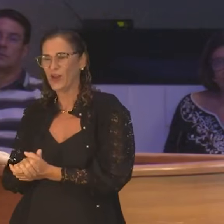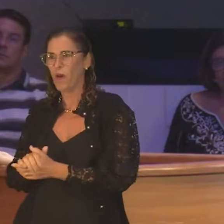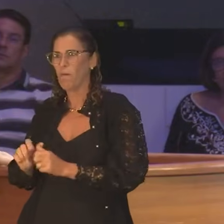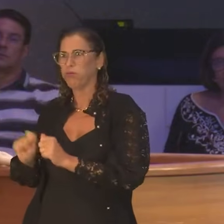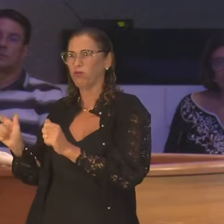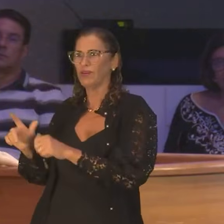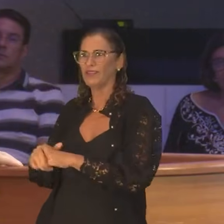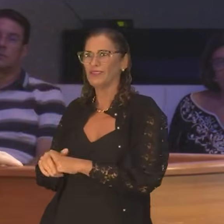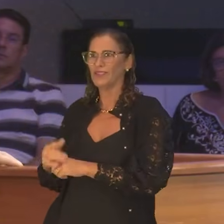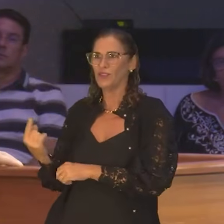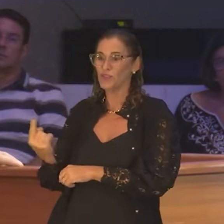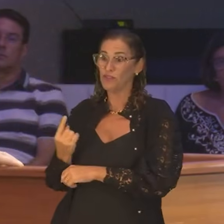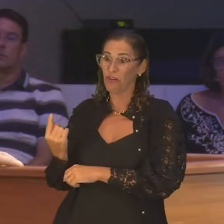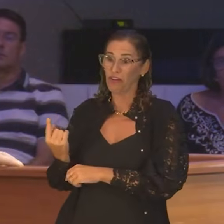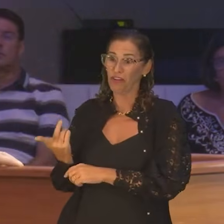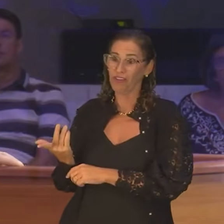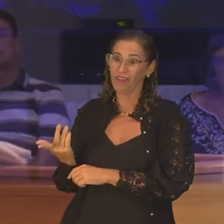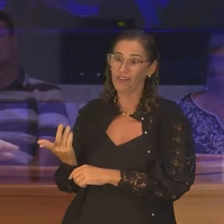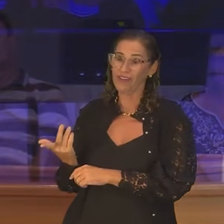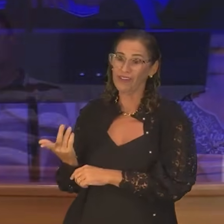Ia morrer sozinho, sem companhia.